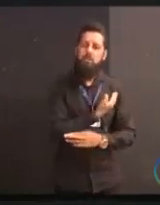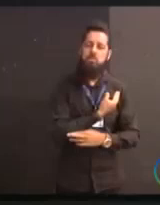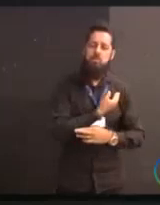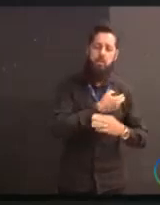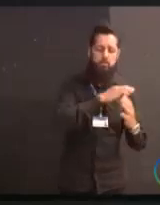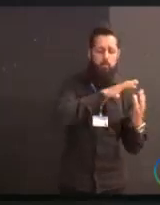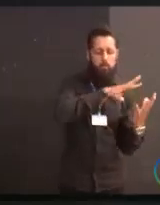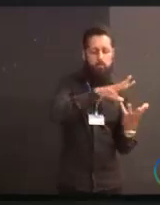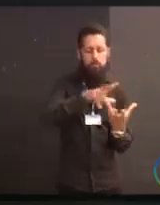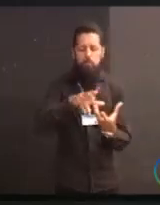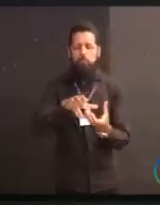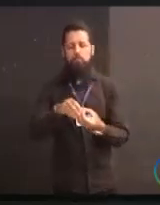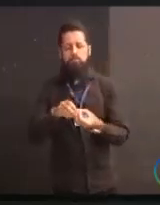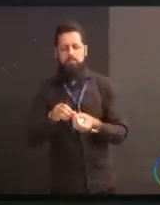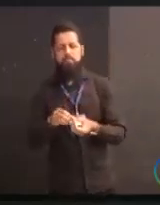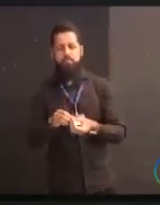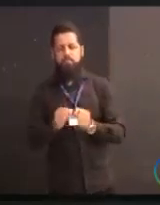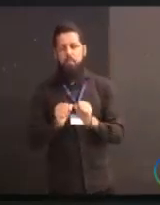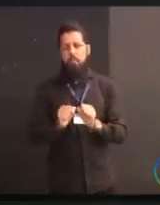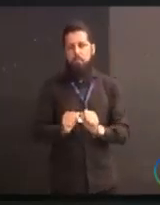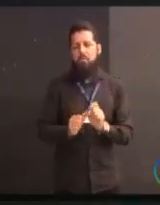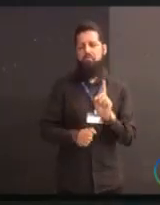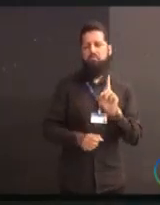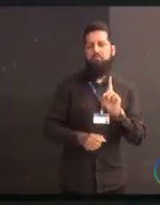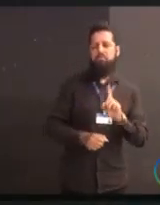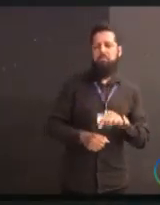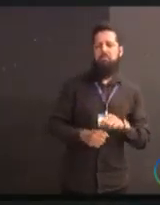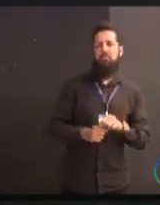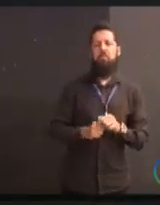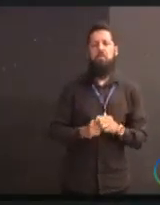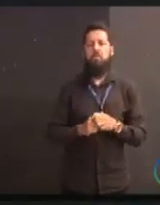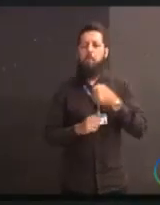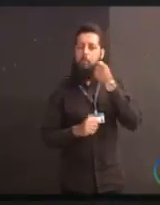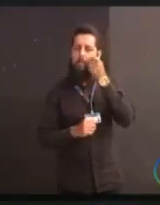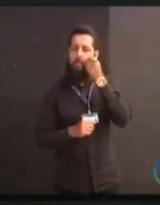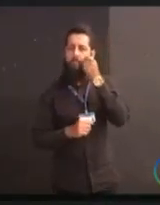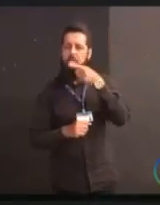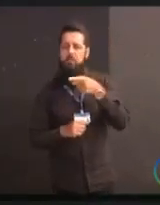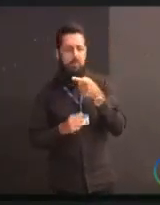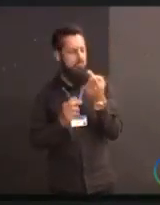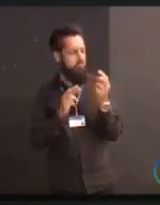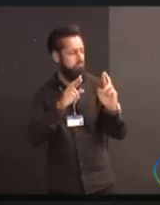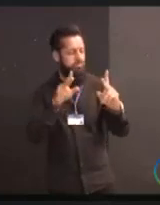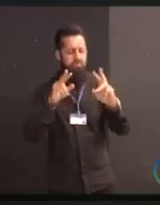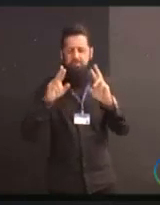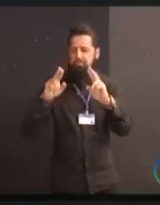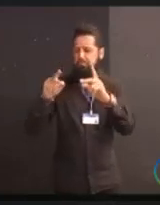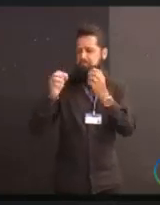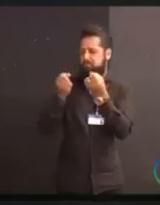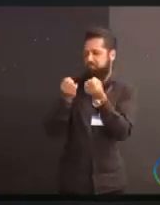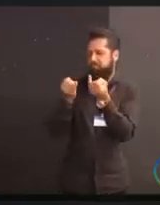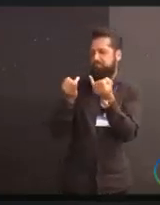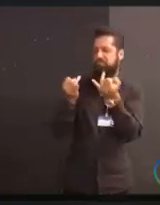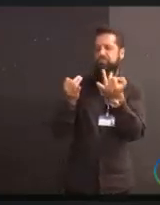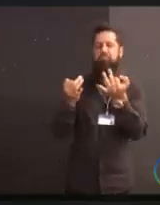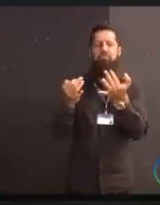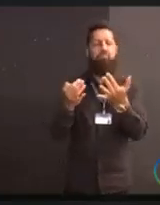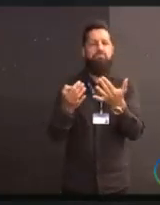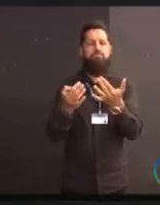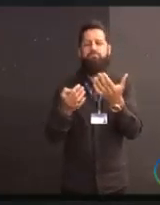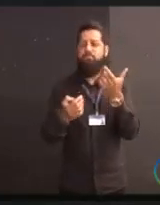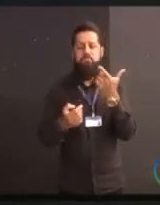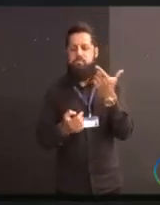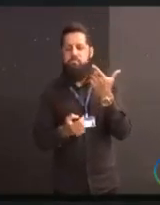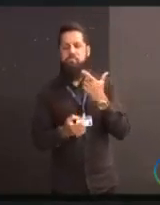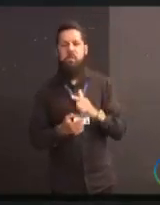estranho. Com tanta diversidade, ainda não aprendeu a viver em igualdade.